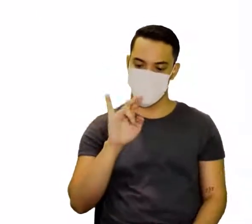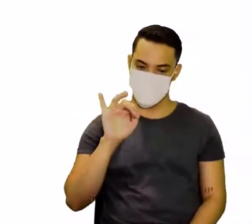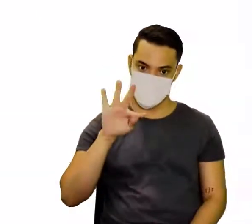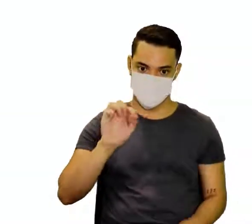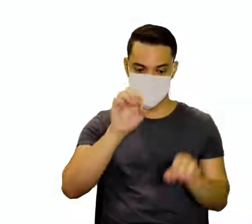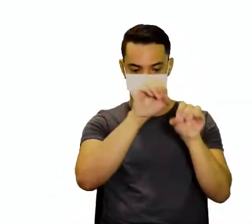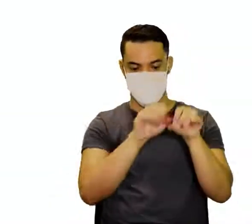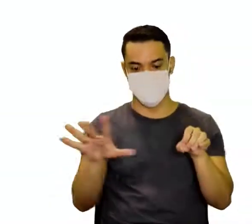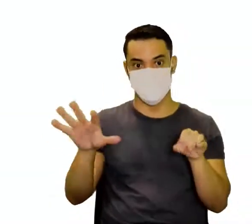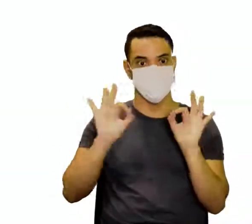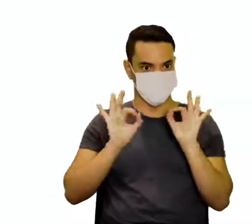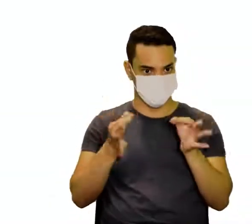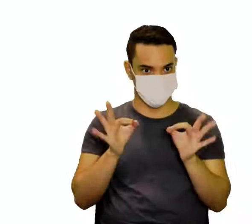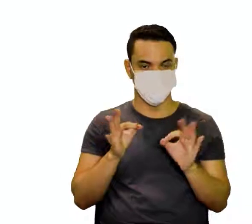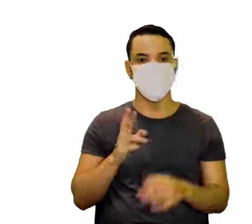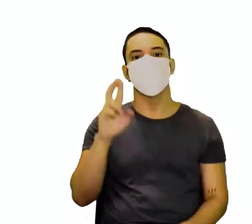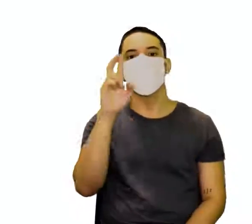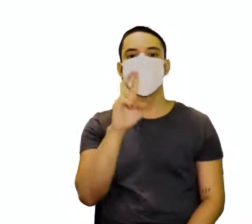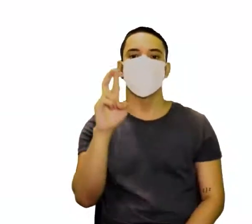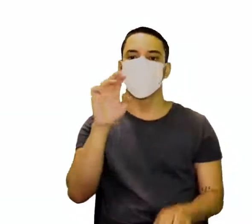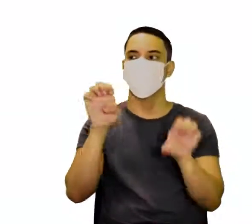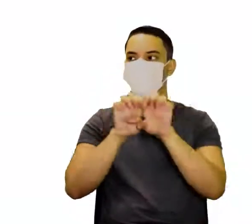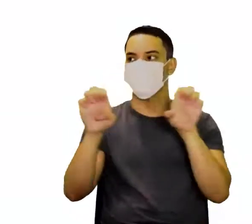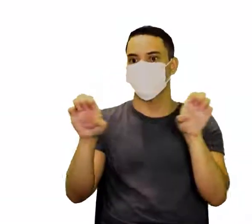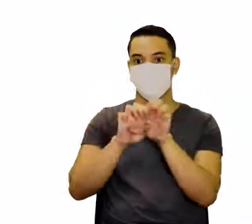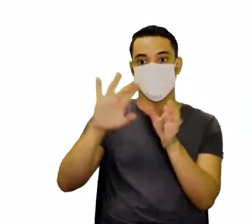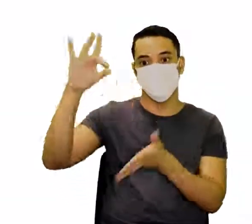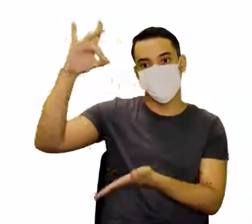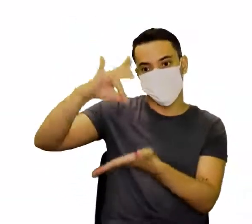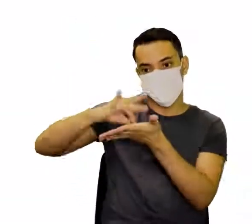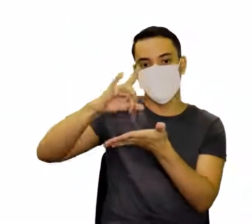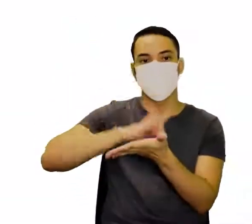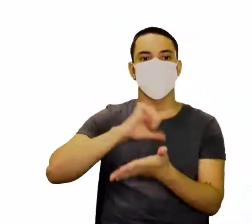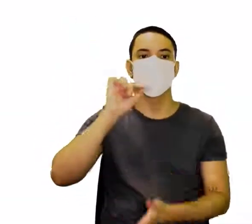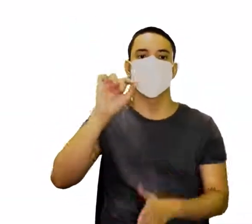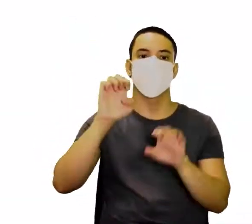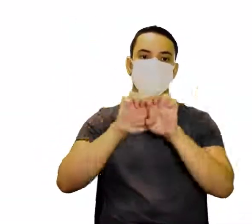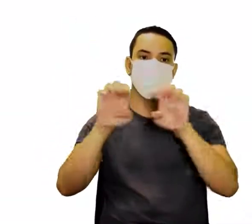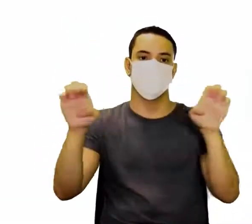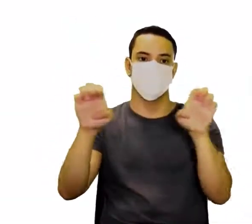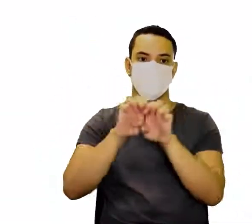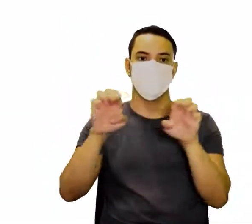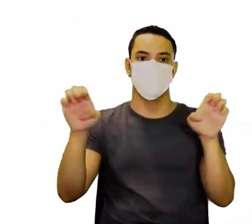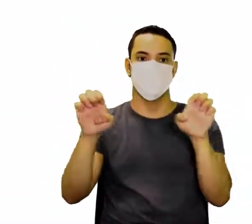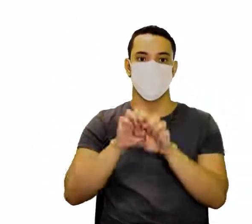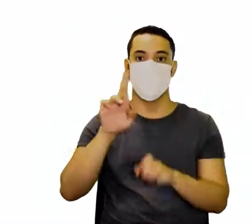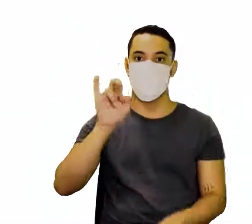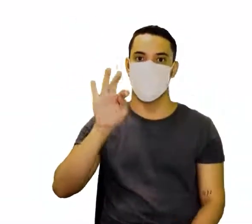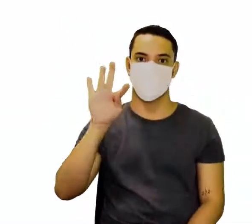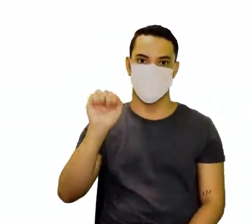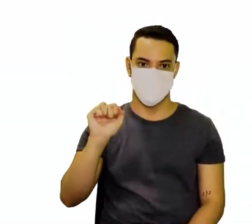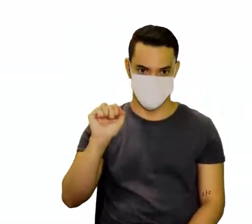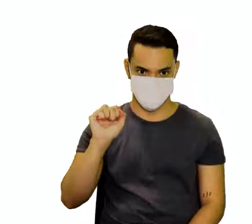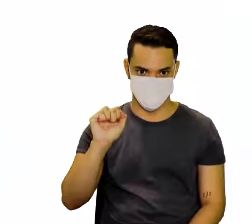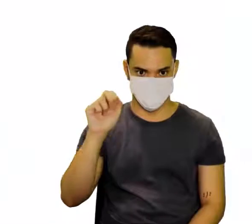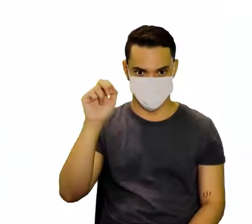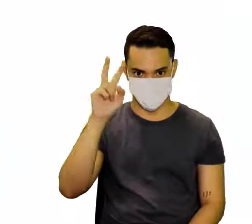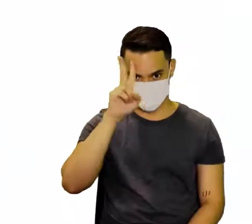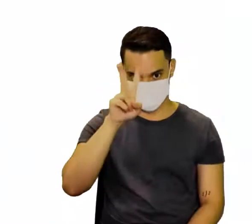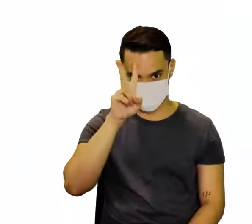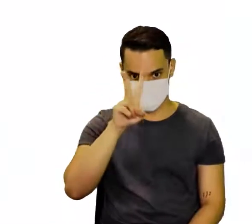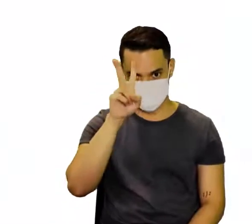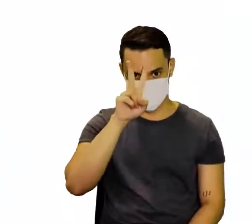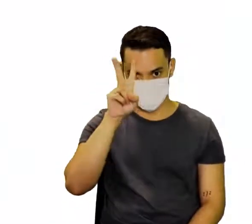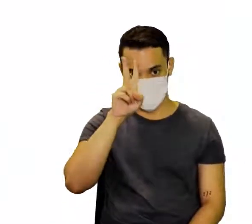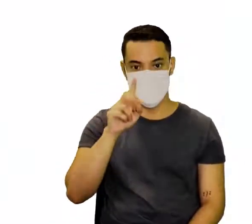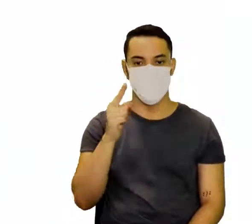isso? Observando a equação do gerador real, temos uma equação de reta, pessoal. Olha só, vamos